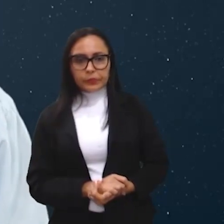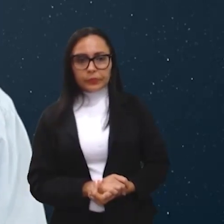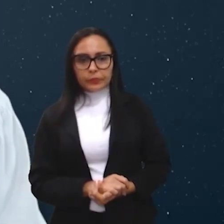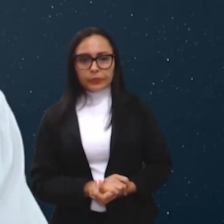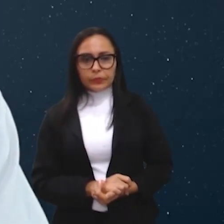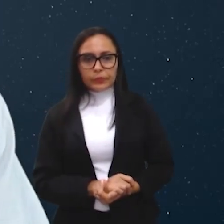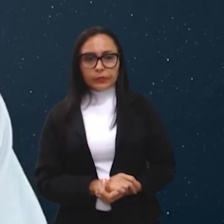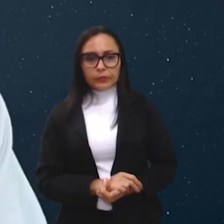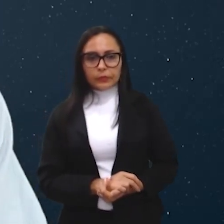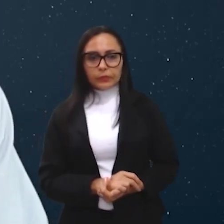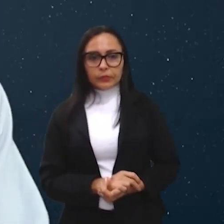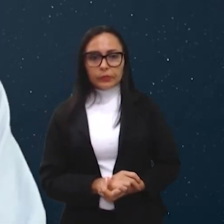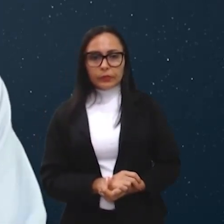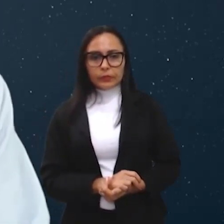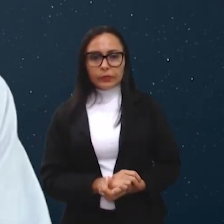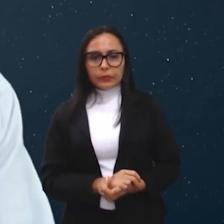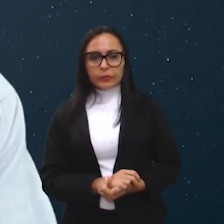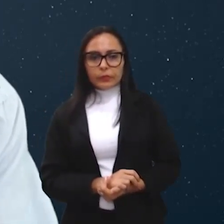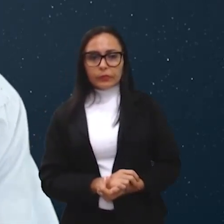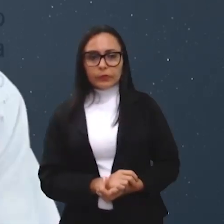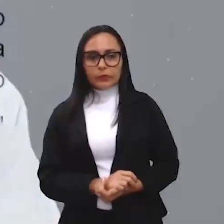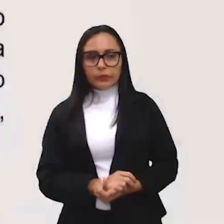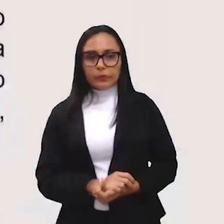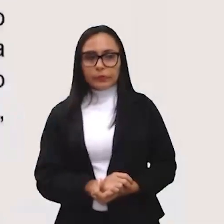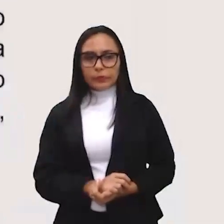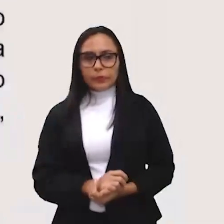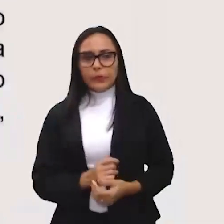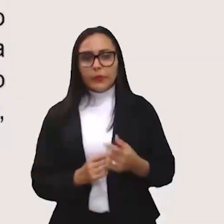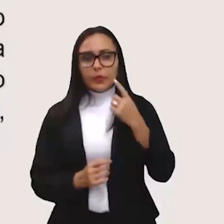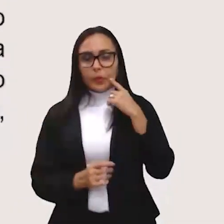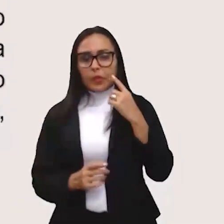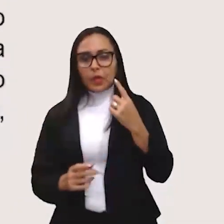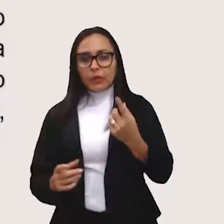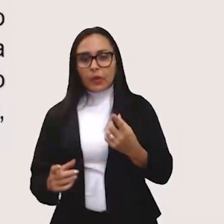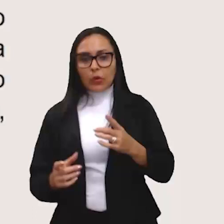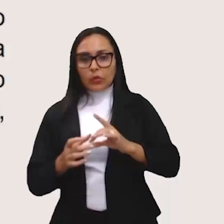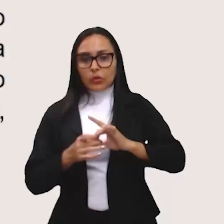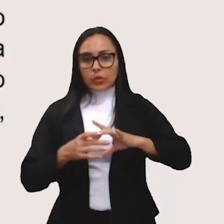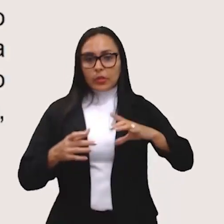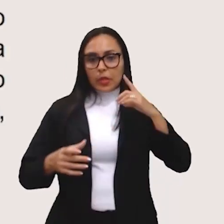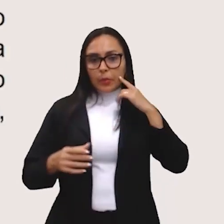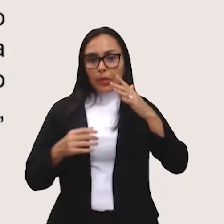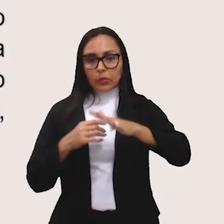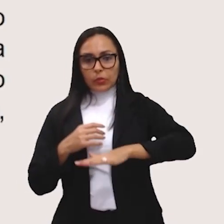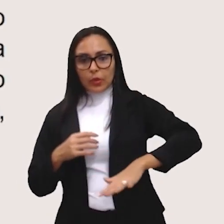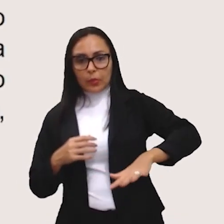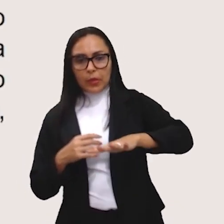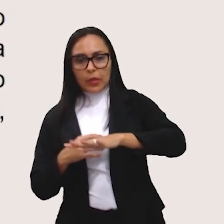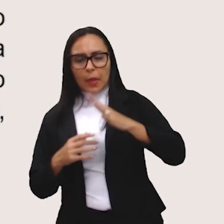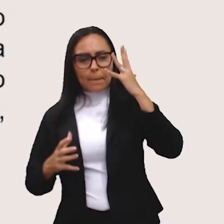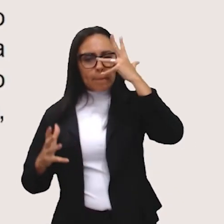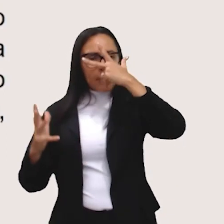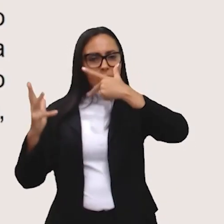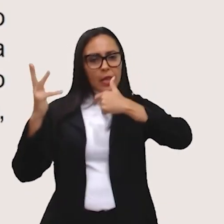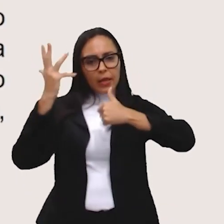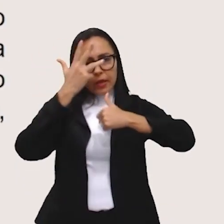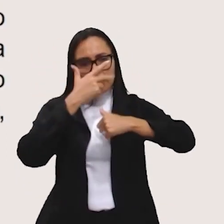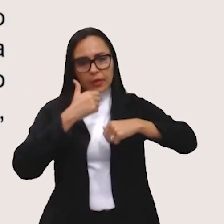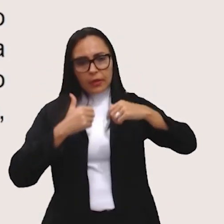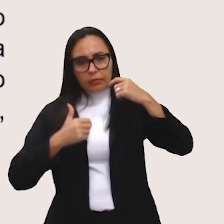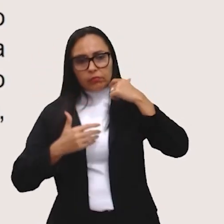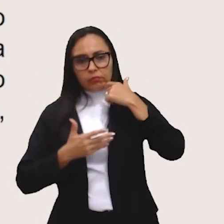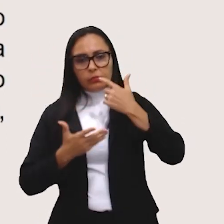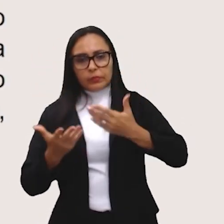Então isso implicava um distanciamento da beleza, seja ela uma caricatura, né?